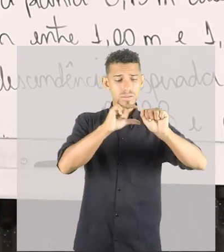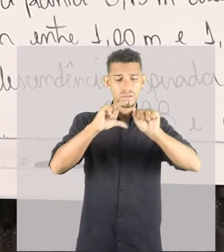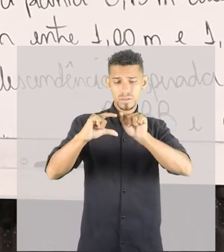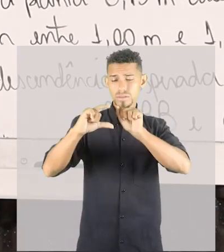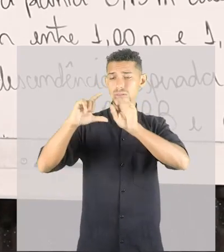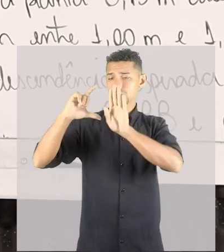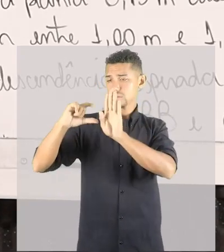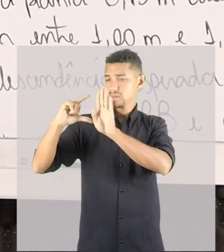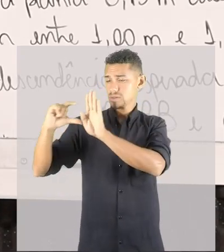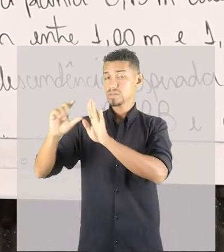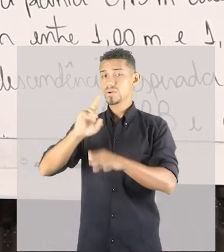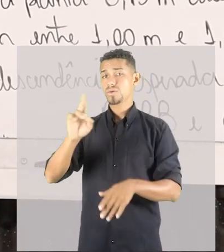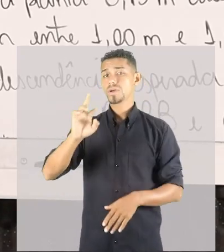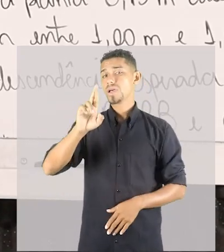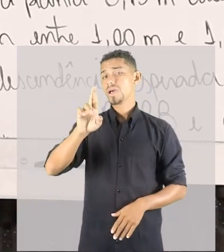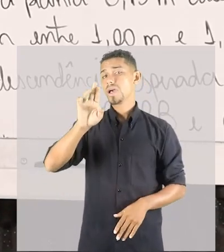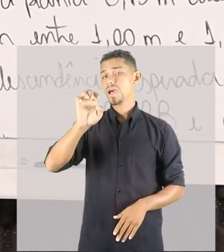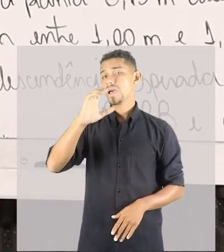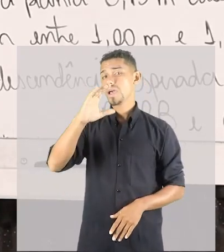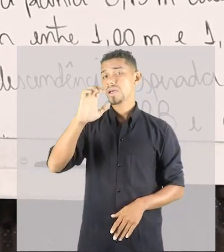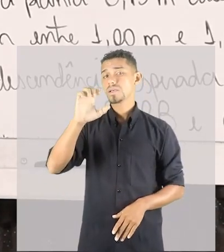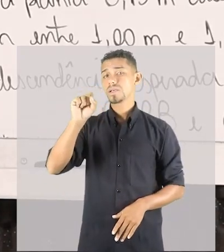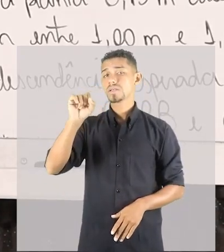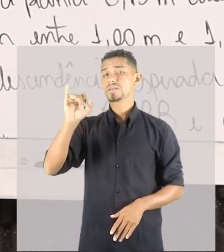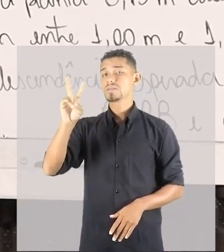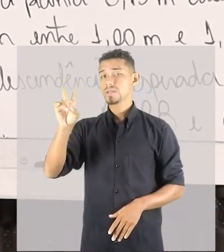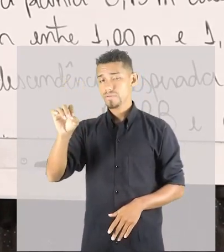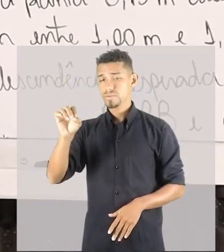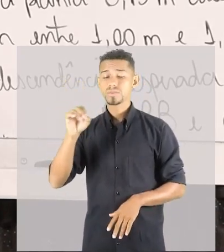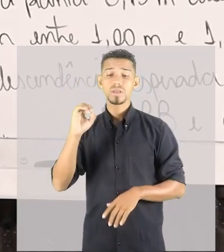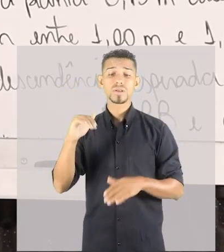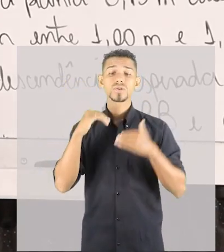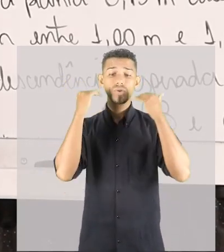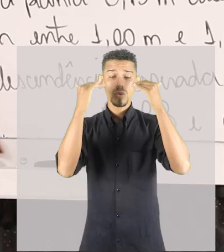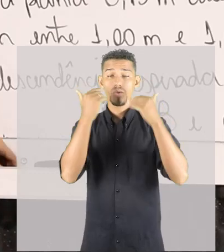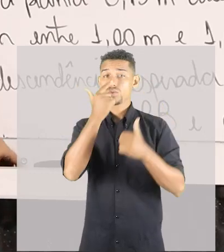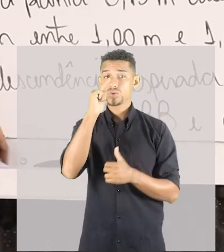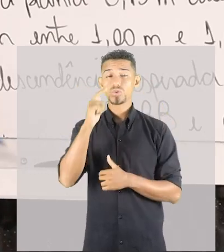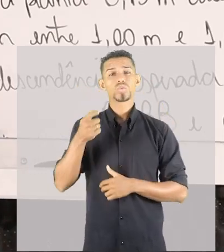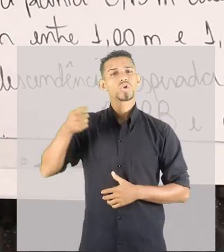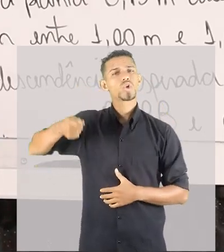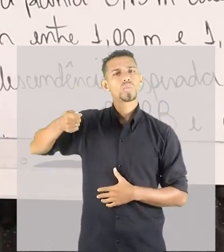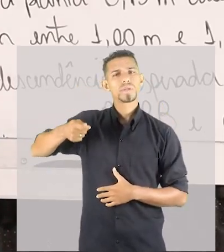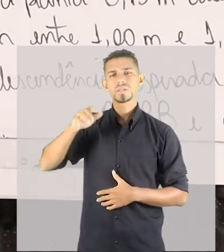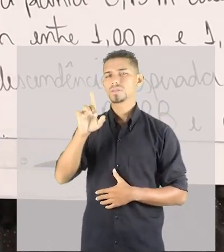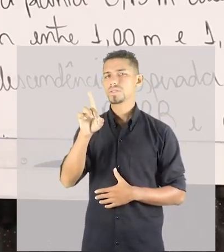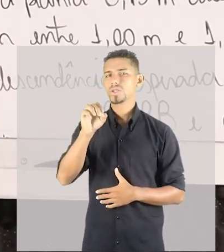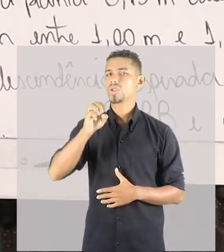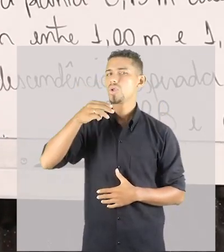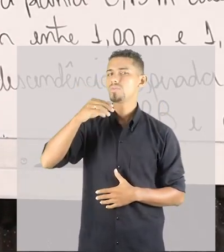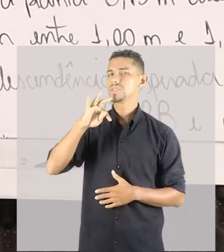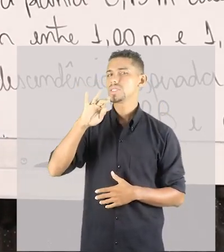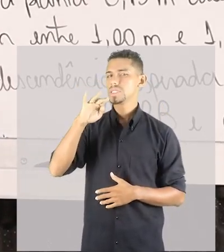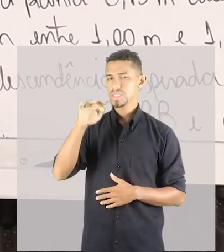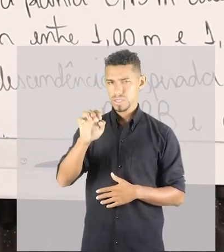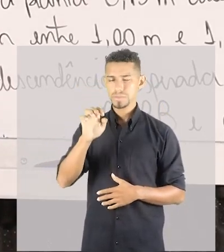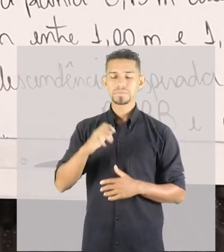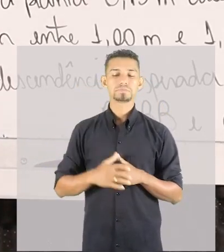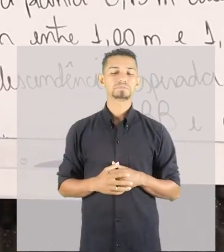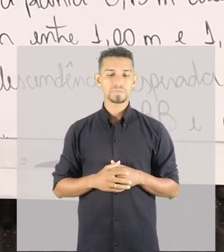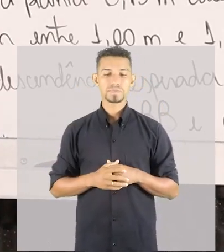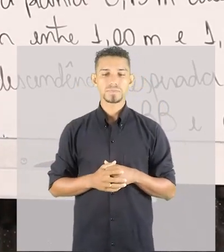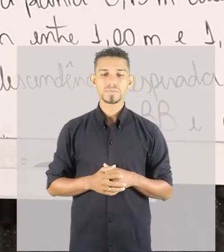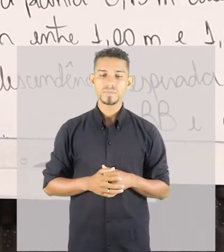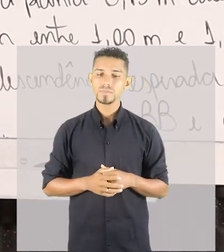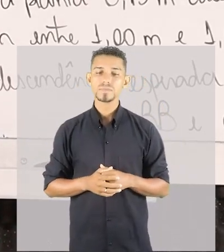recessivo, e lá no final, onde eu tenho um indivíduo totalmente dominante, tá? O que a questão falou pra gente? A questão falou pra gente que essas plantas,